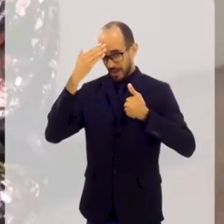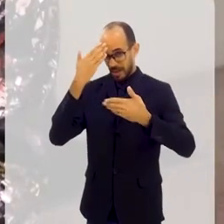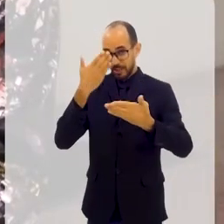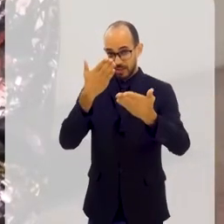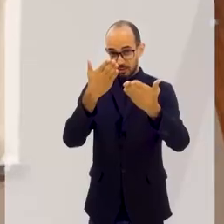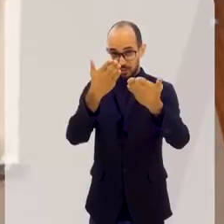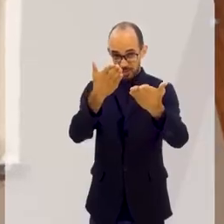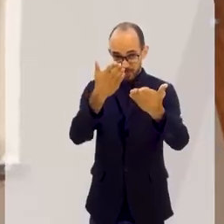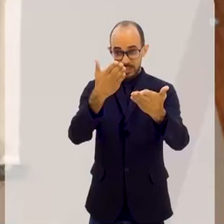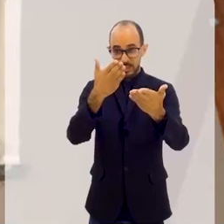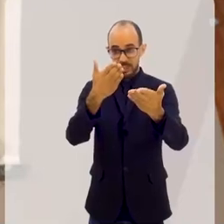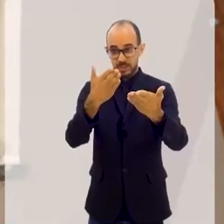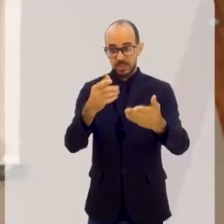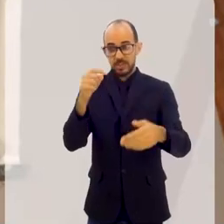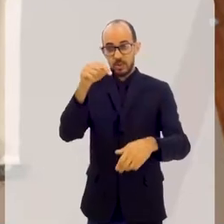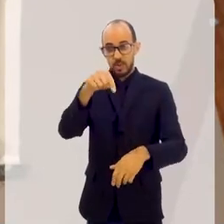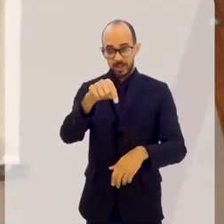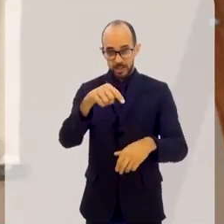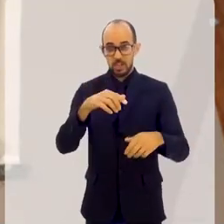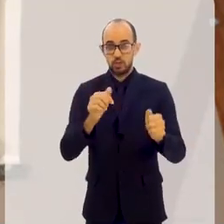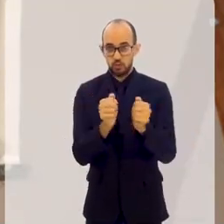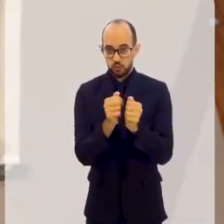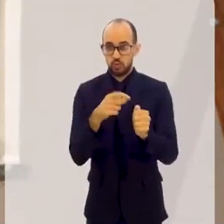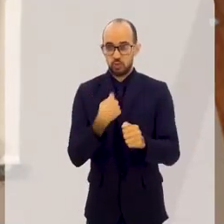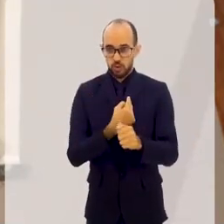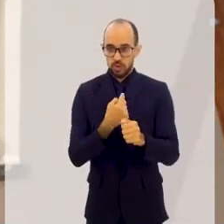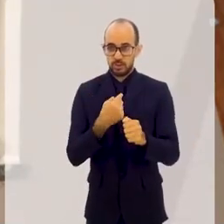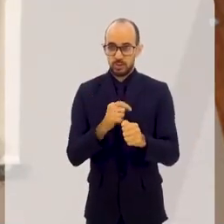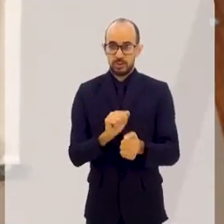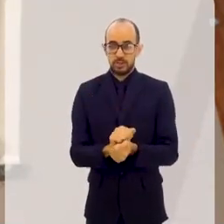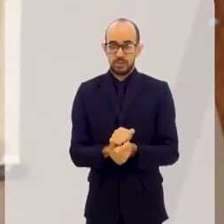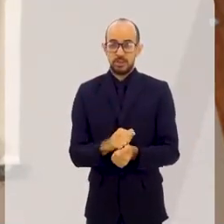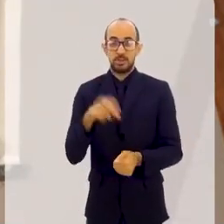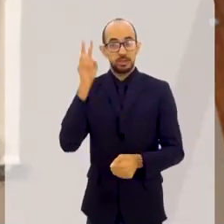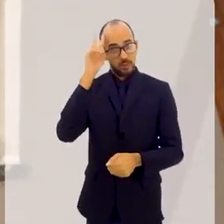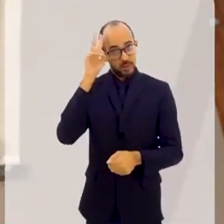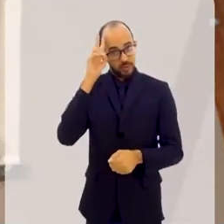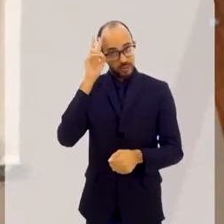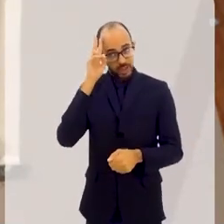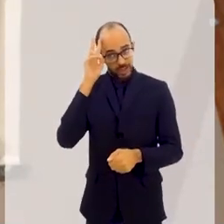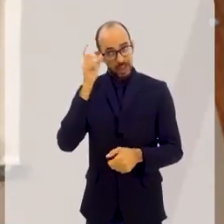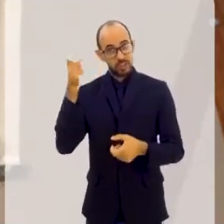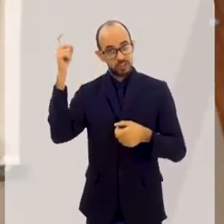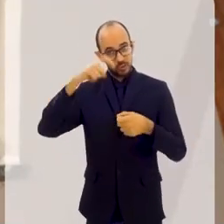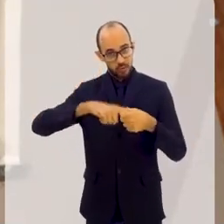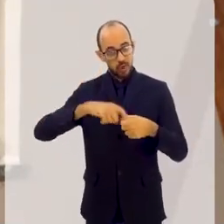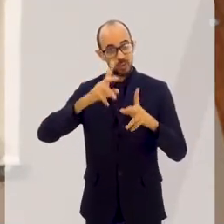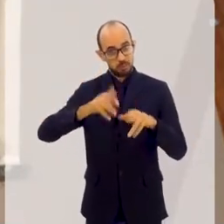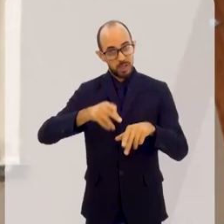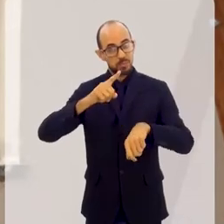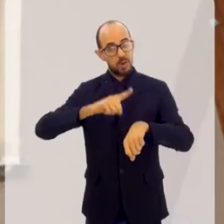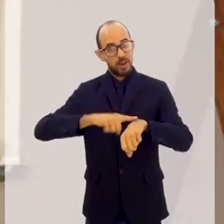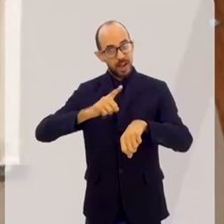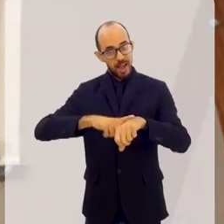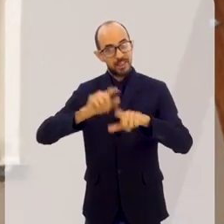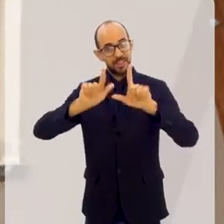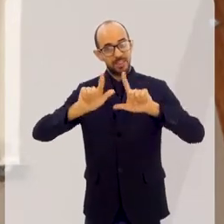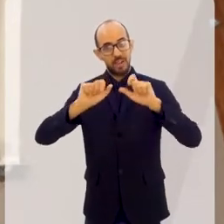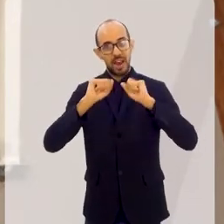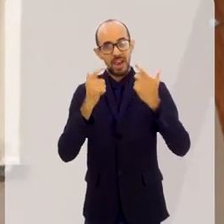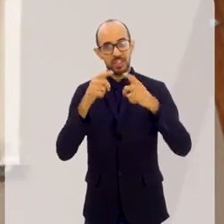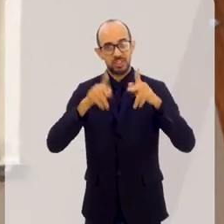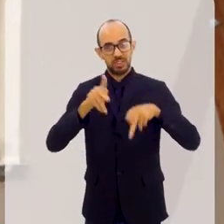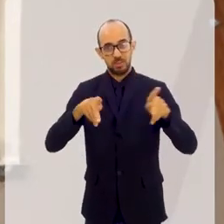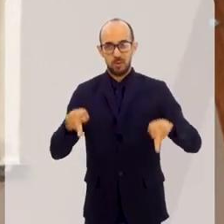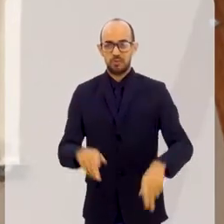quero agradecer a todos vocês que estão aqui conosco e não nos perco porque segunda-feira que vem Estamos aqui no mesmo horário na